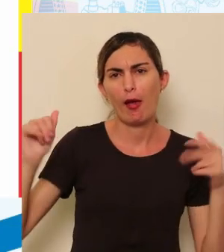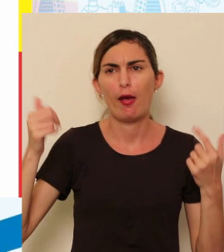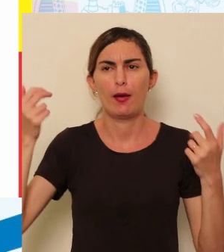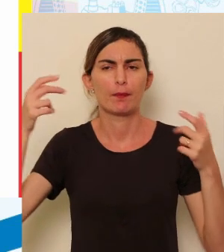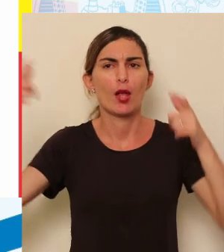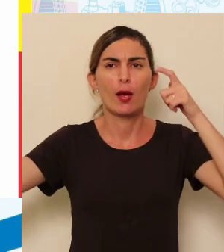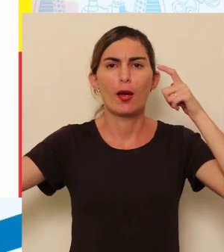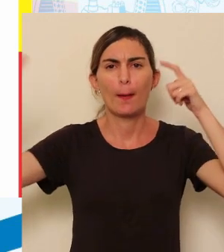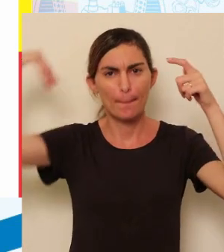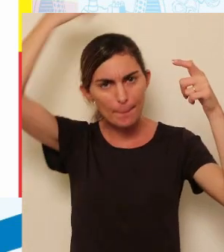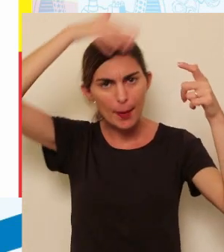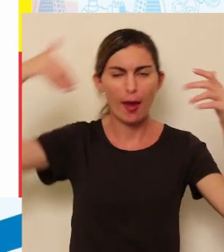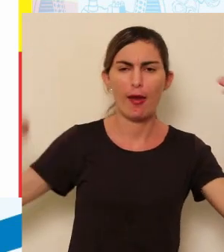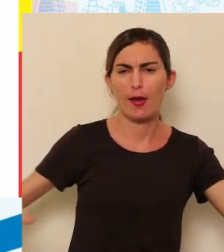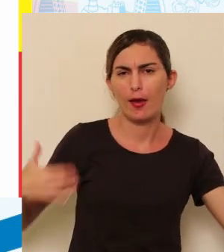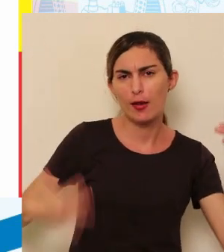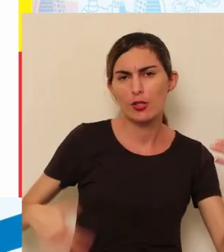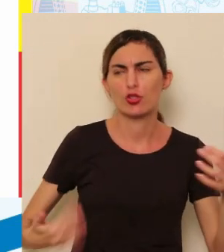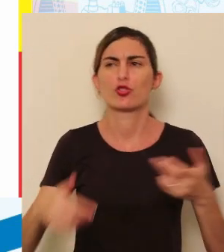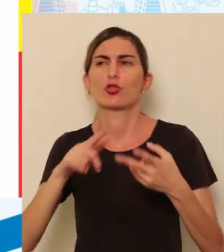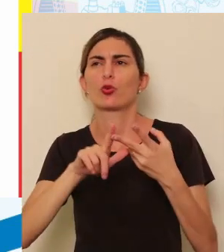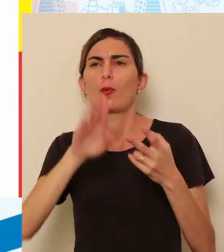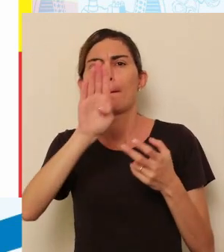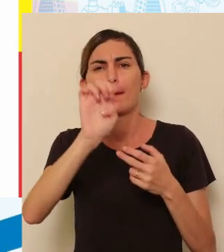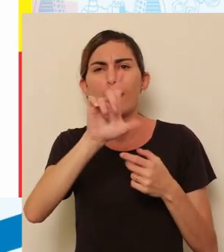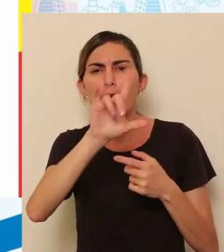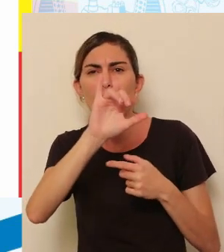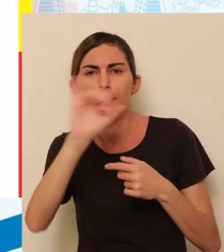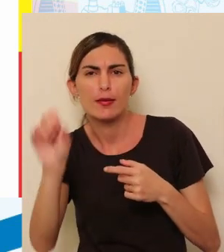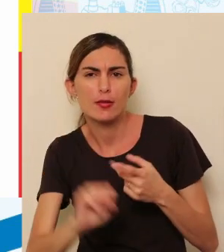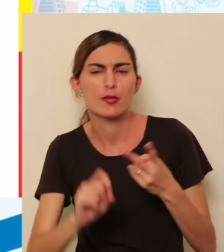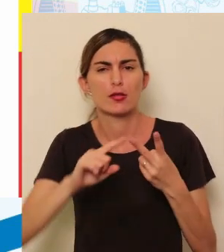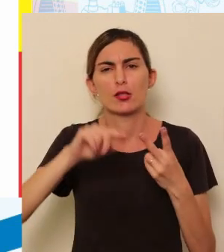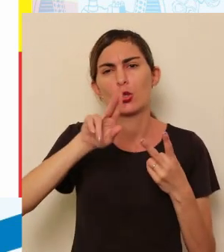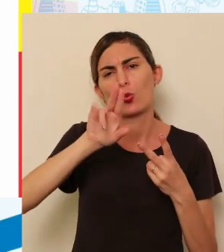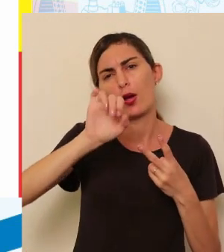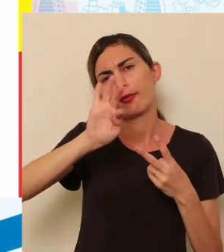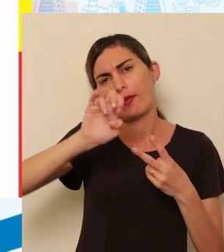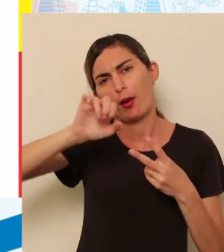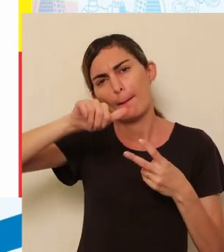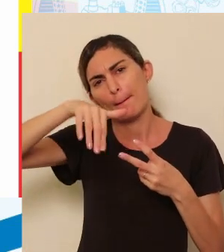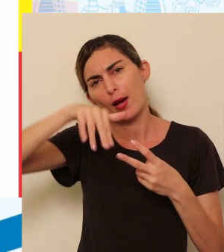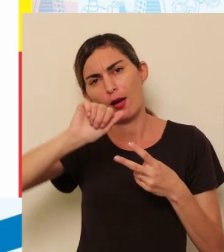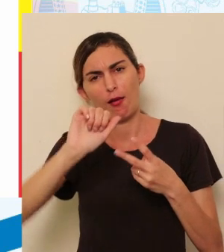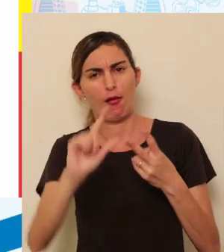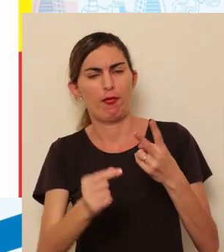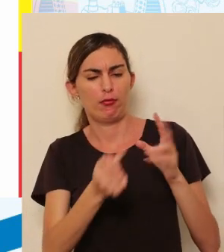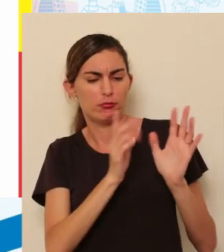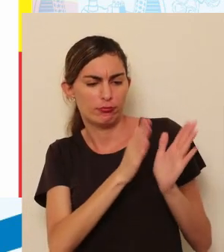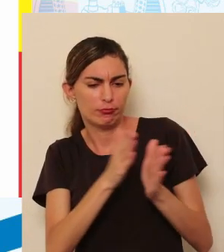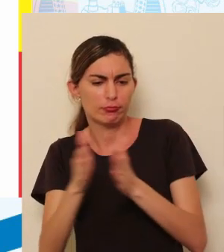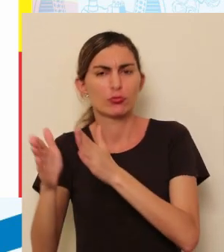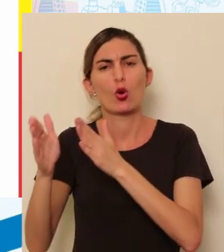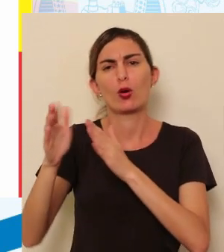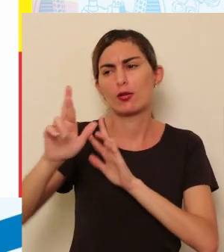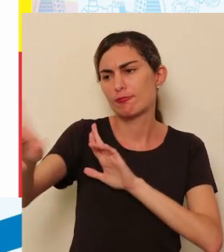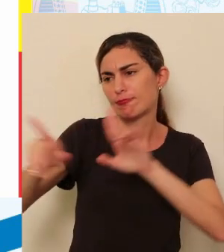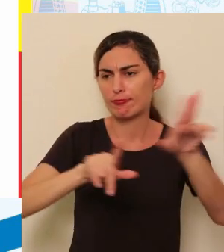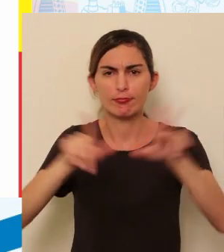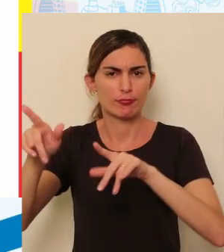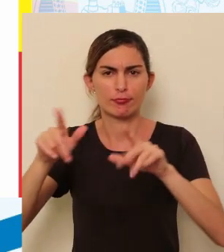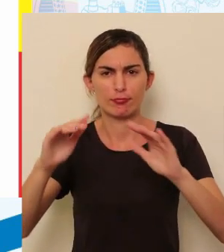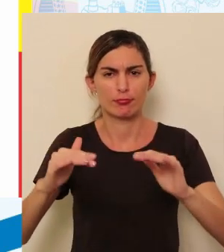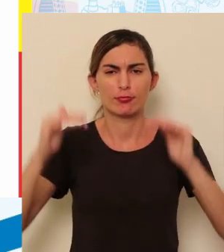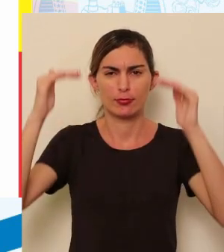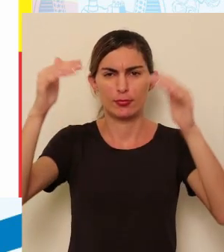México, Guatemala e Belize, ali na América Central, descendo para a América do Sul, tinha uma organização bastante diferente